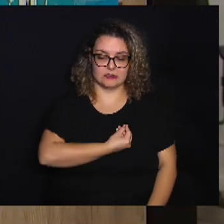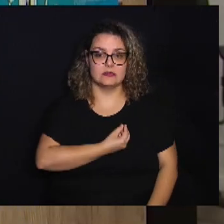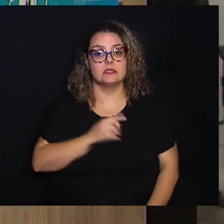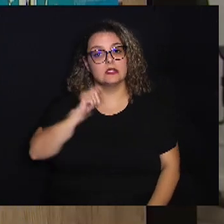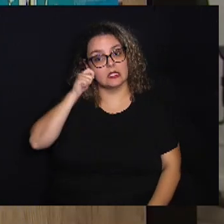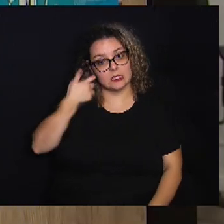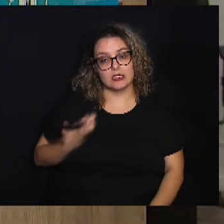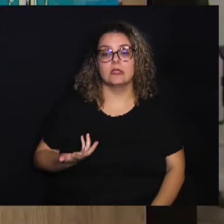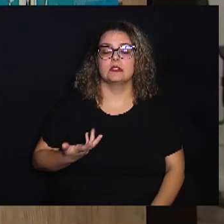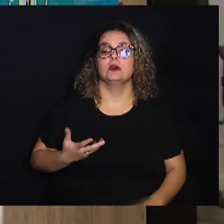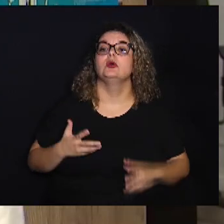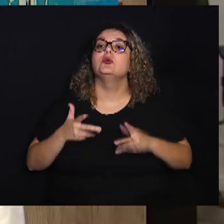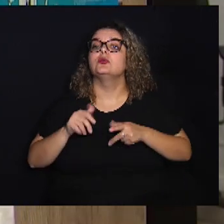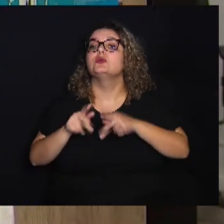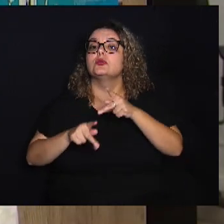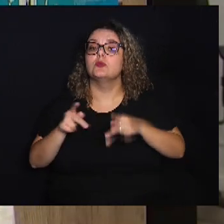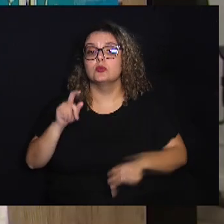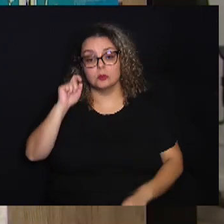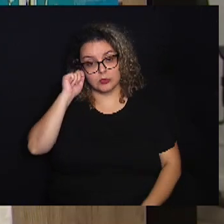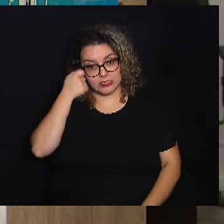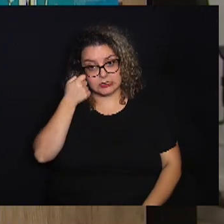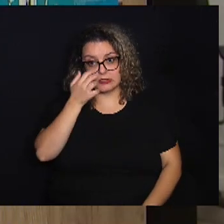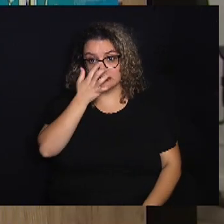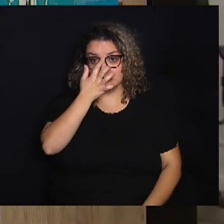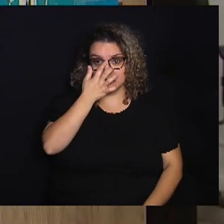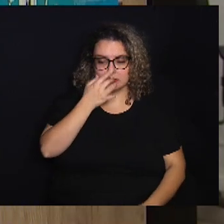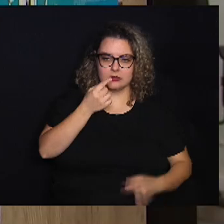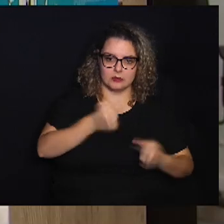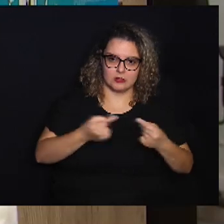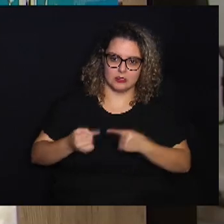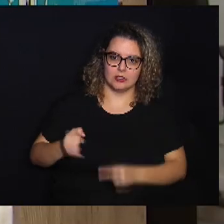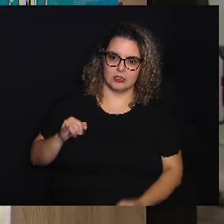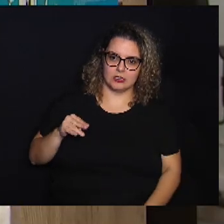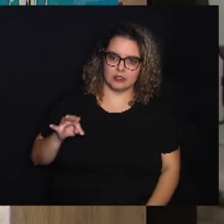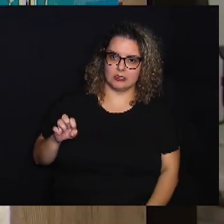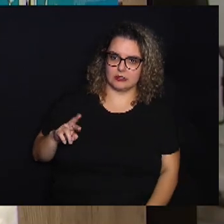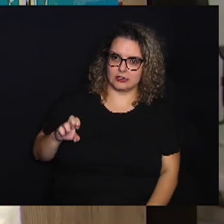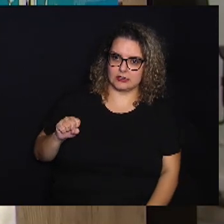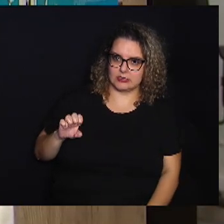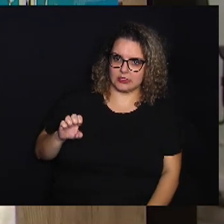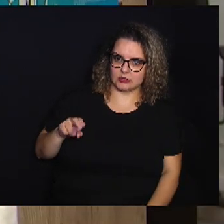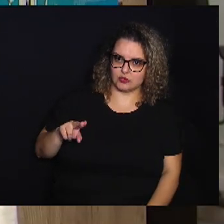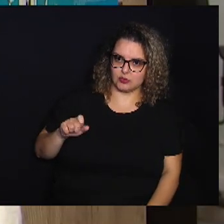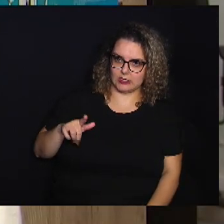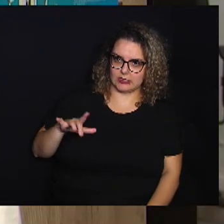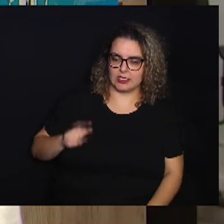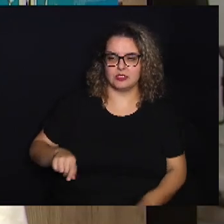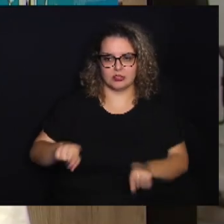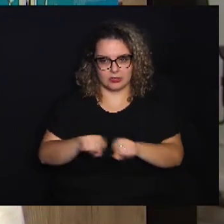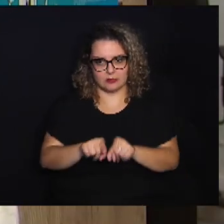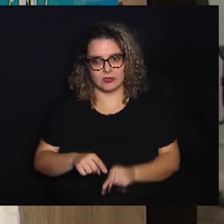né, toda a população negra e também discutir as interseccionalidades e também sobre as suas